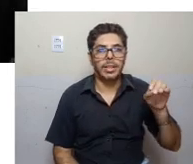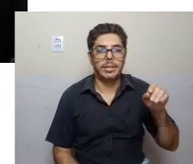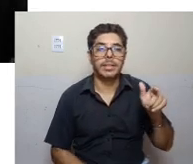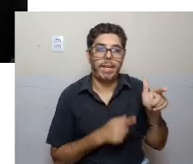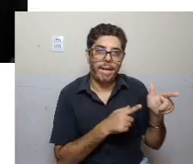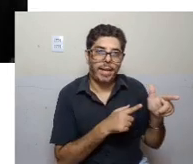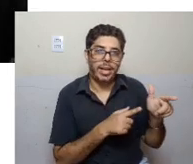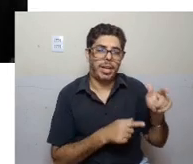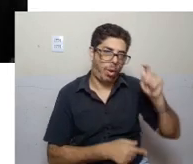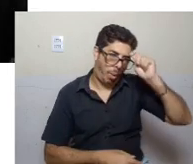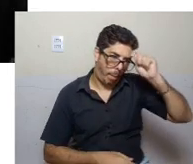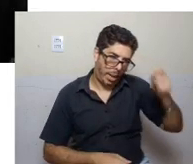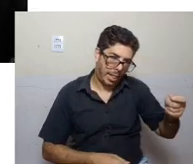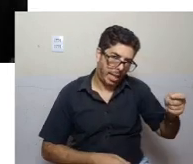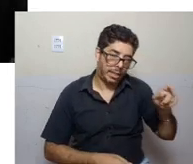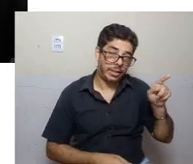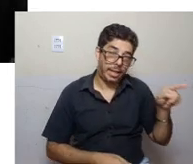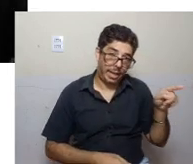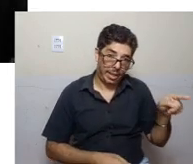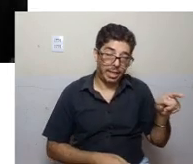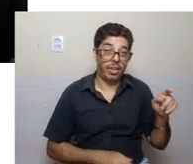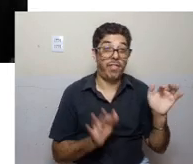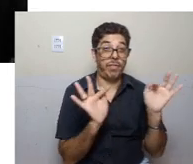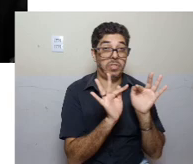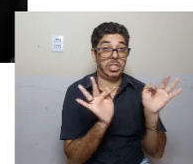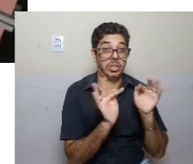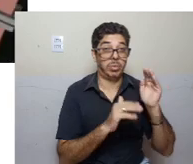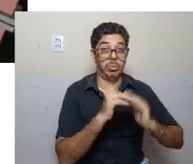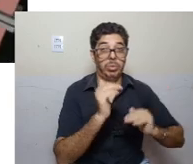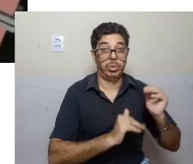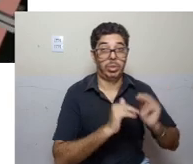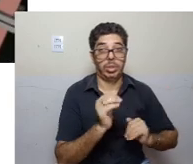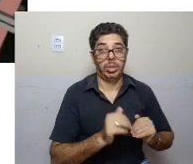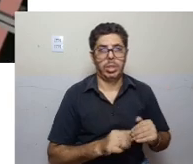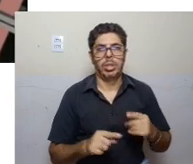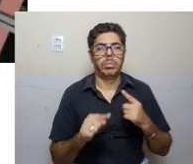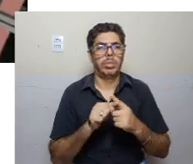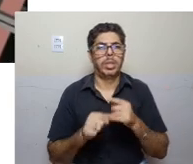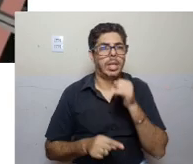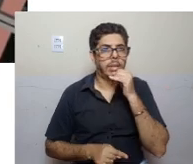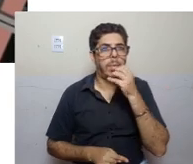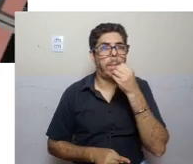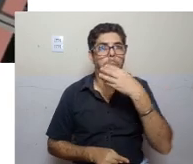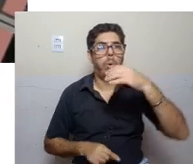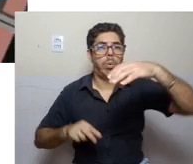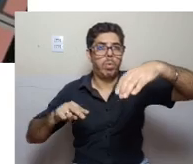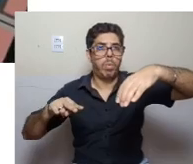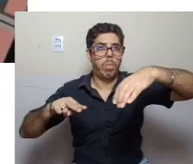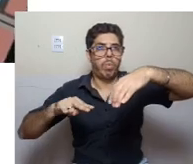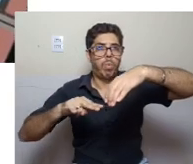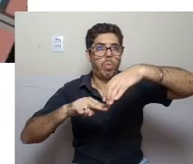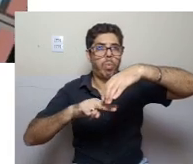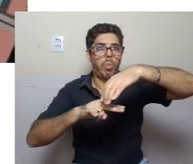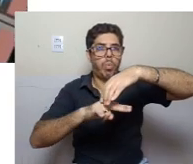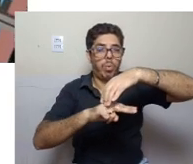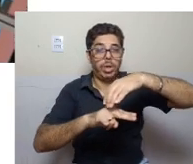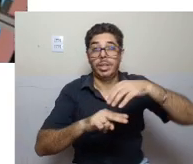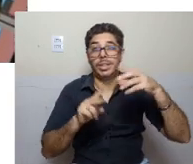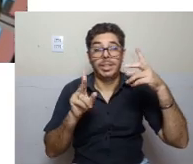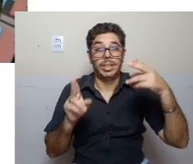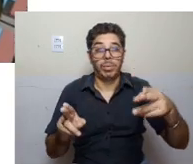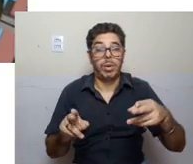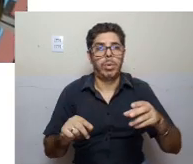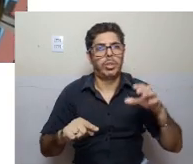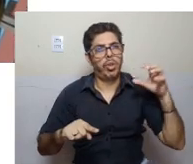nome em homenagem ao físico holandês Hendrik Lorentz. Ela é crucial para o eletromagnetismo, sendo a descrição matemática